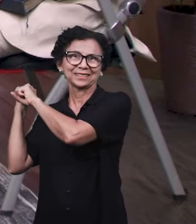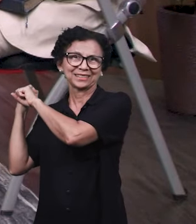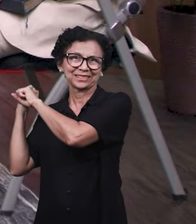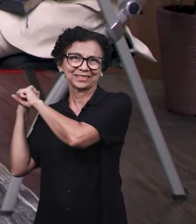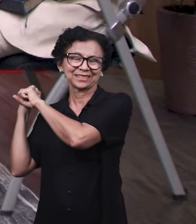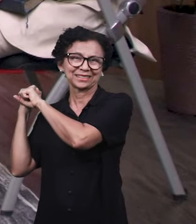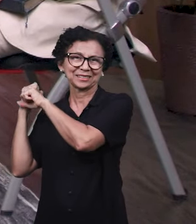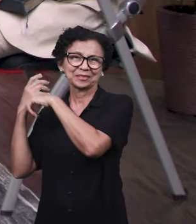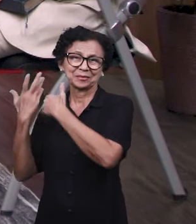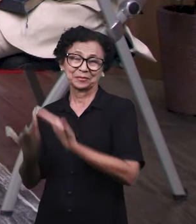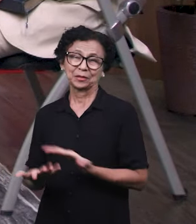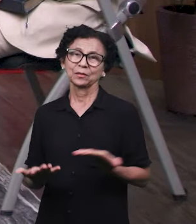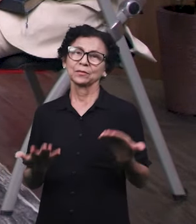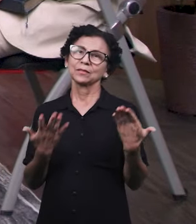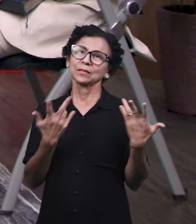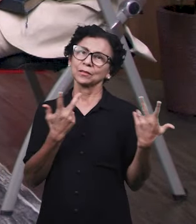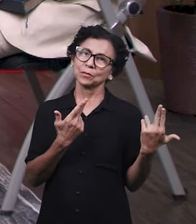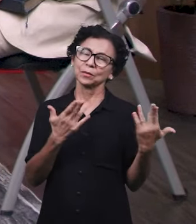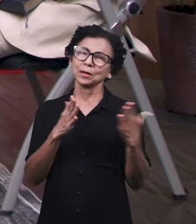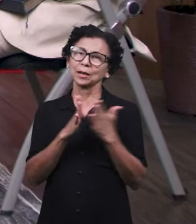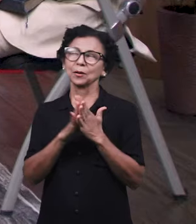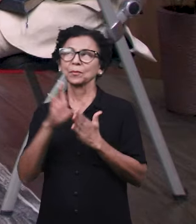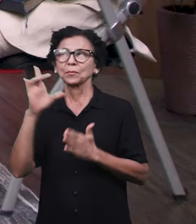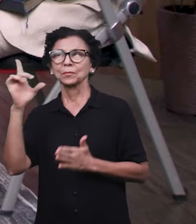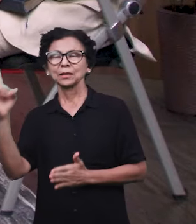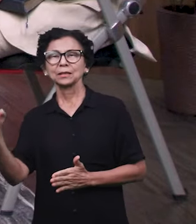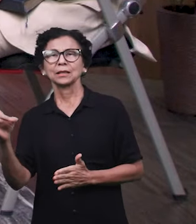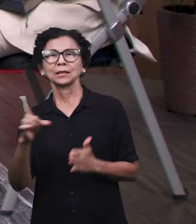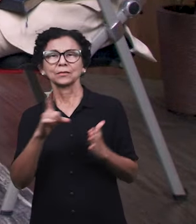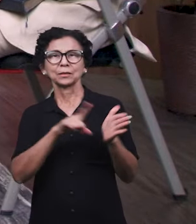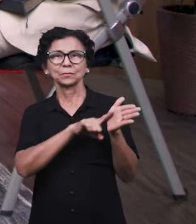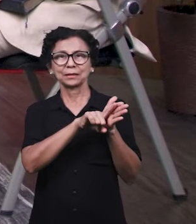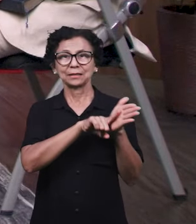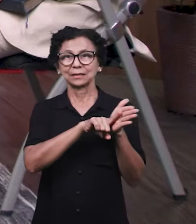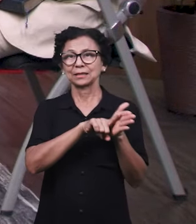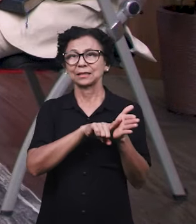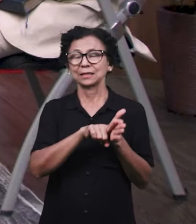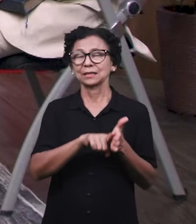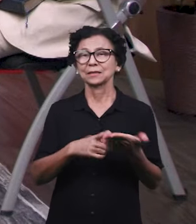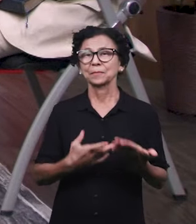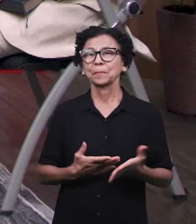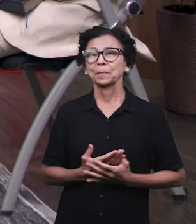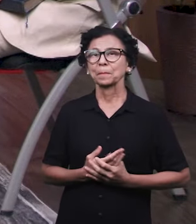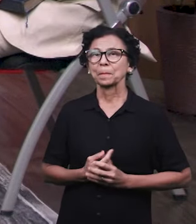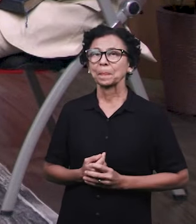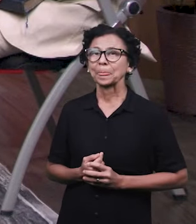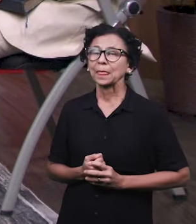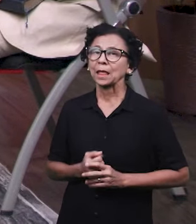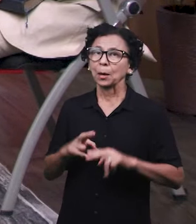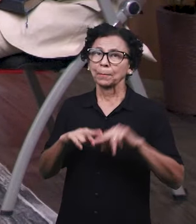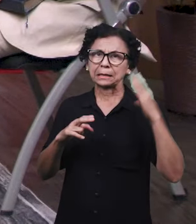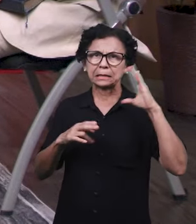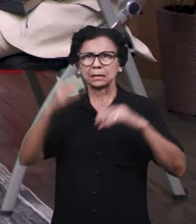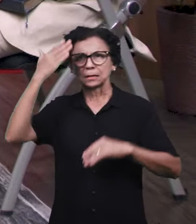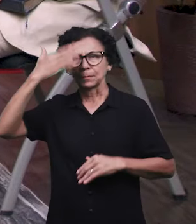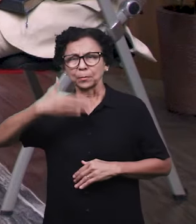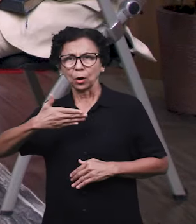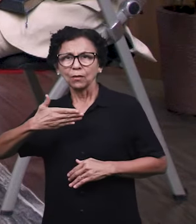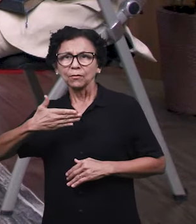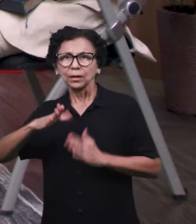Que nós estamos comprovando a Bíblia cientificamente? Não. Até mesmo porque isso não é o nosso objetivo. Mas nós